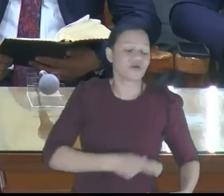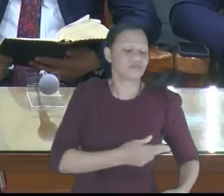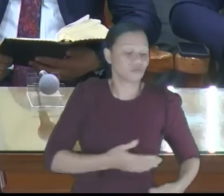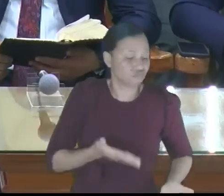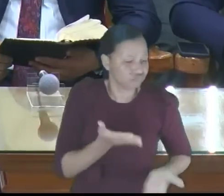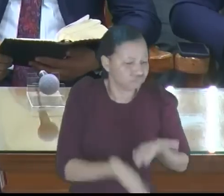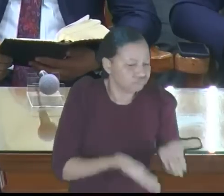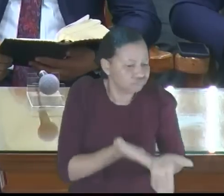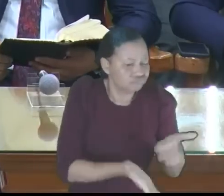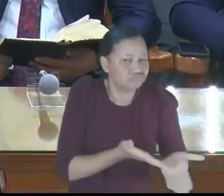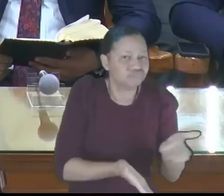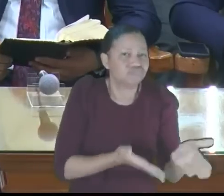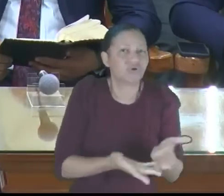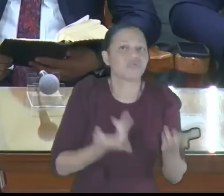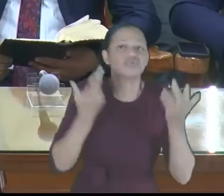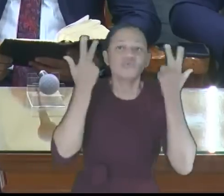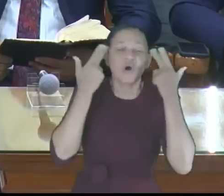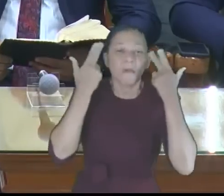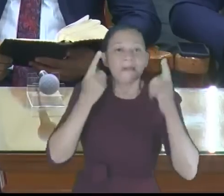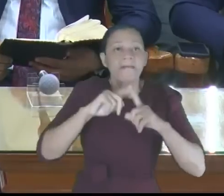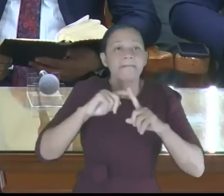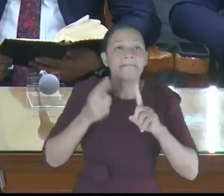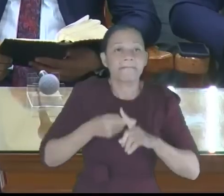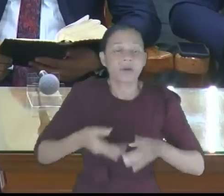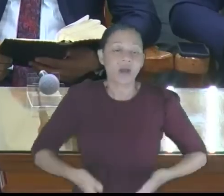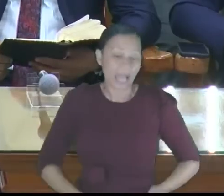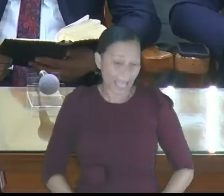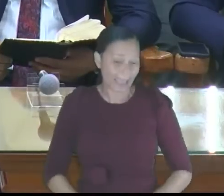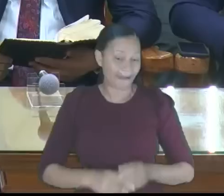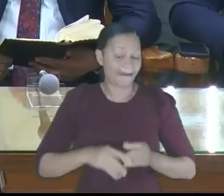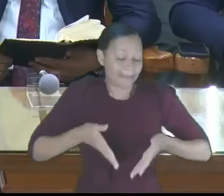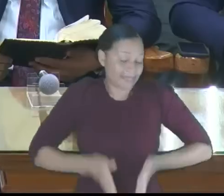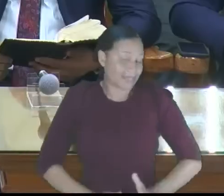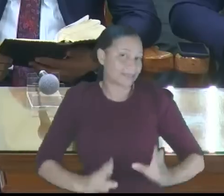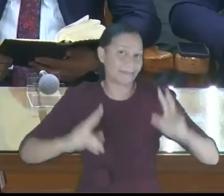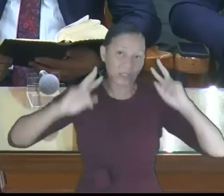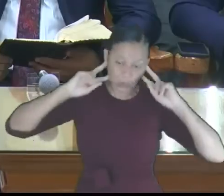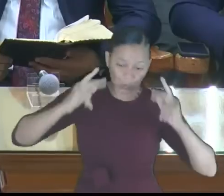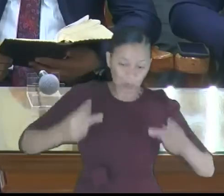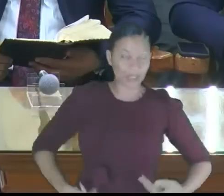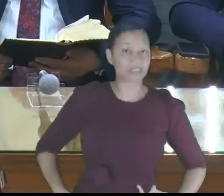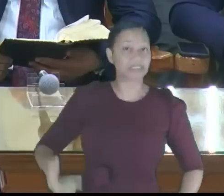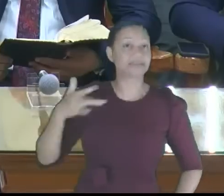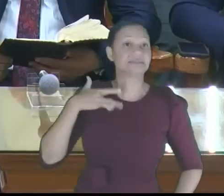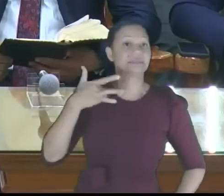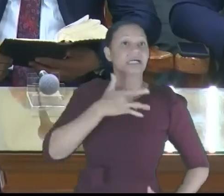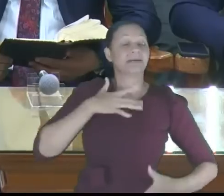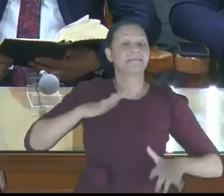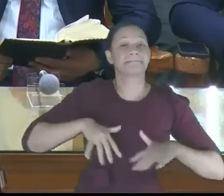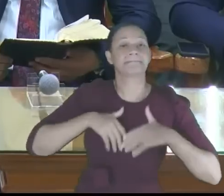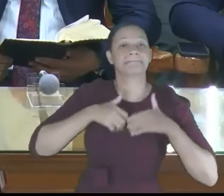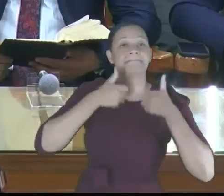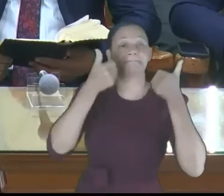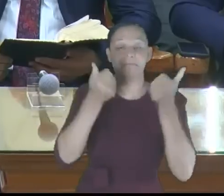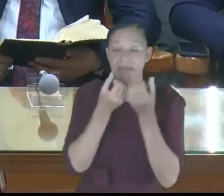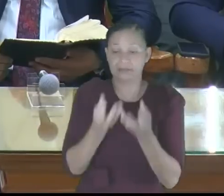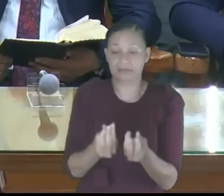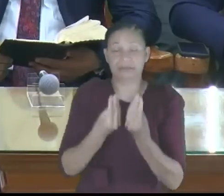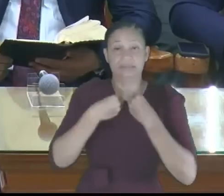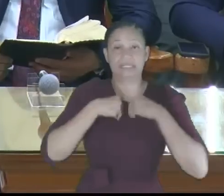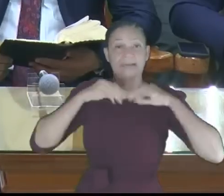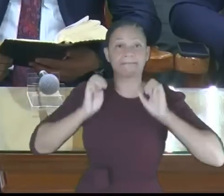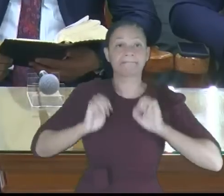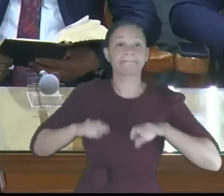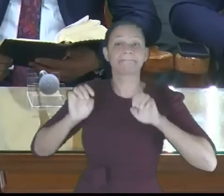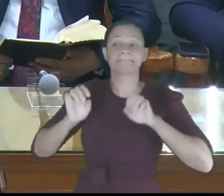De parto normal. Eles chamam de humanizado, né? Porque é mais saudável. É mais saudável, mais benéfico para a mulher,